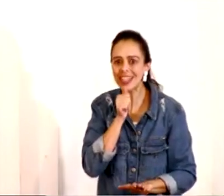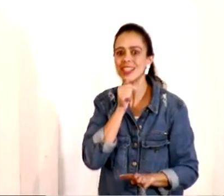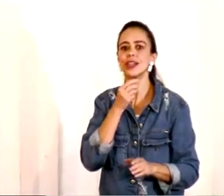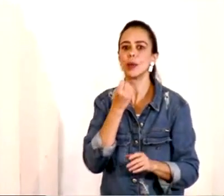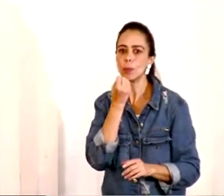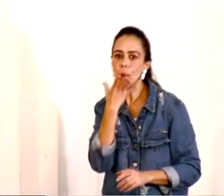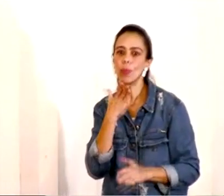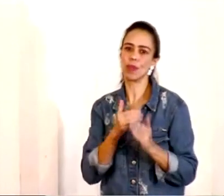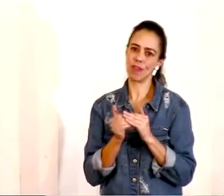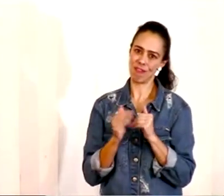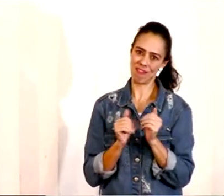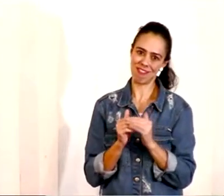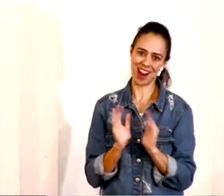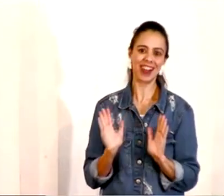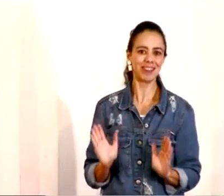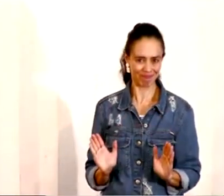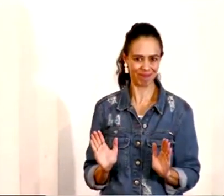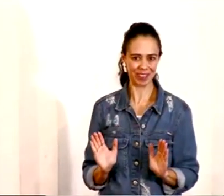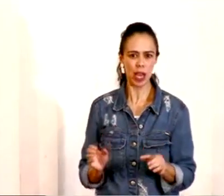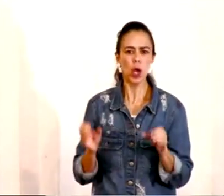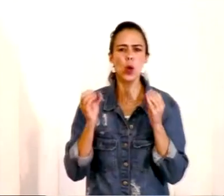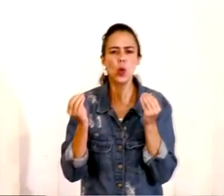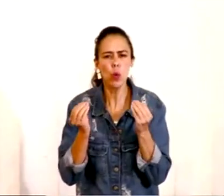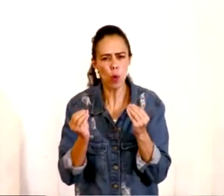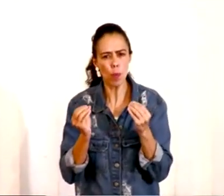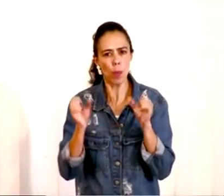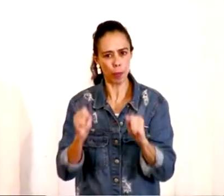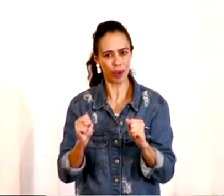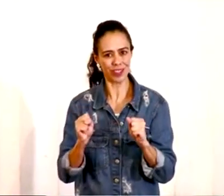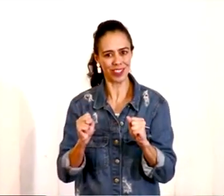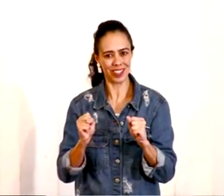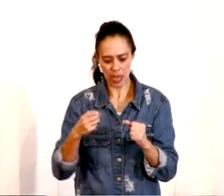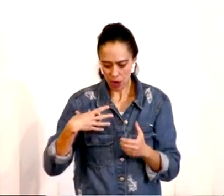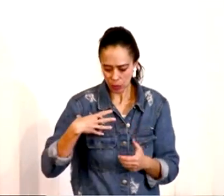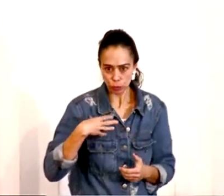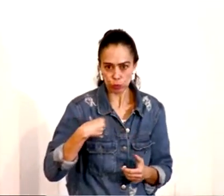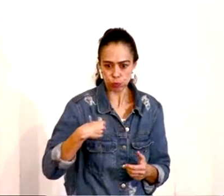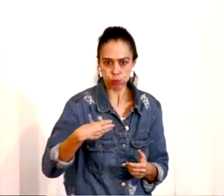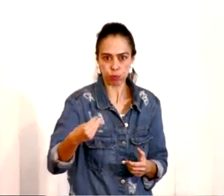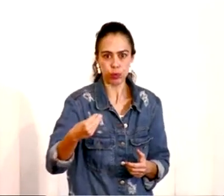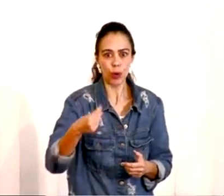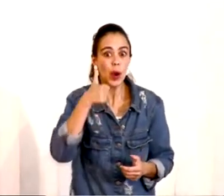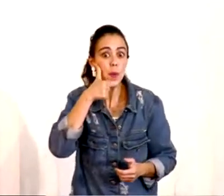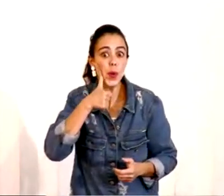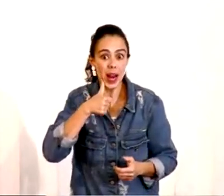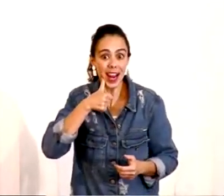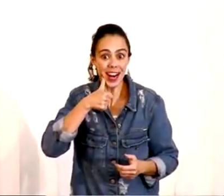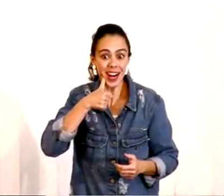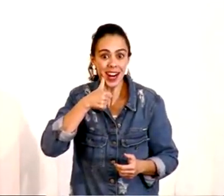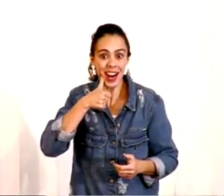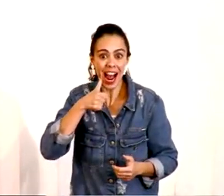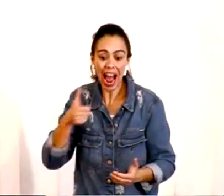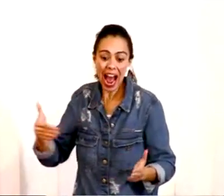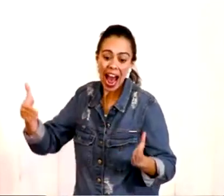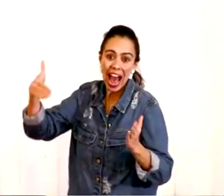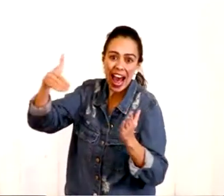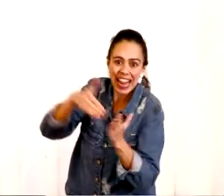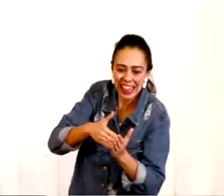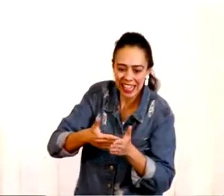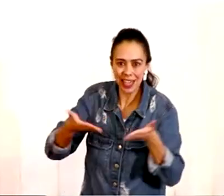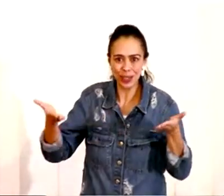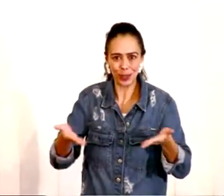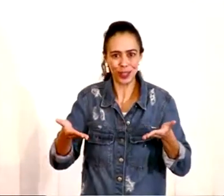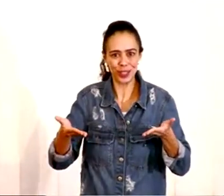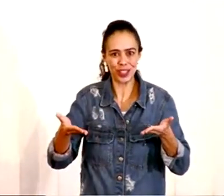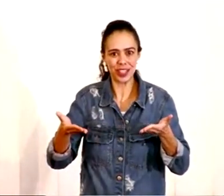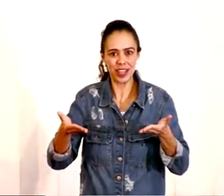semente da mulher, da onde veio o nosso